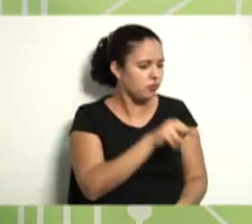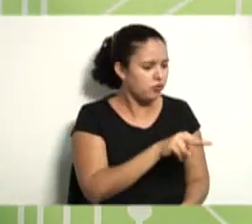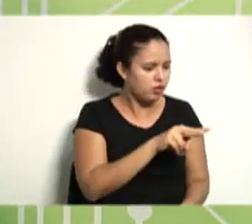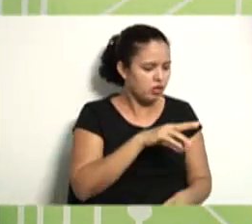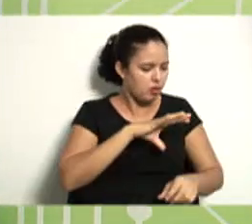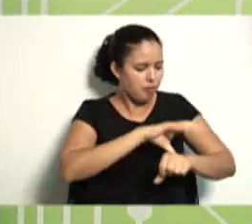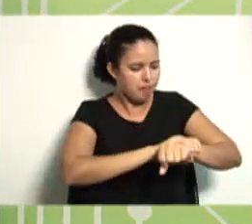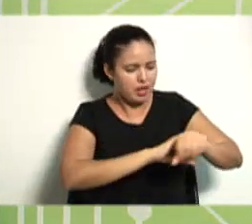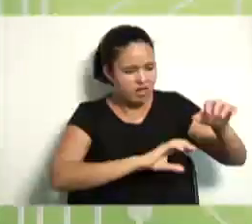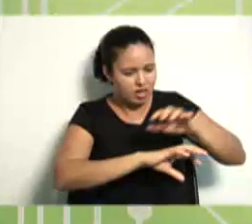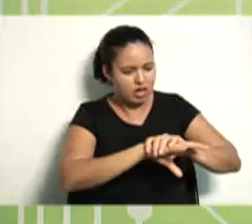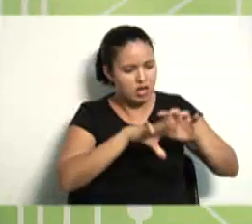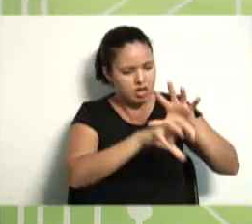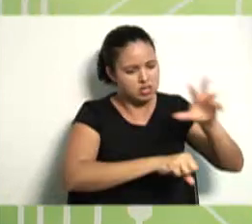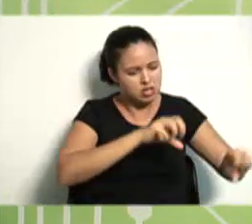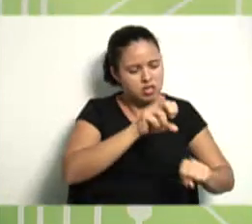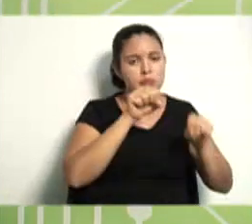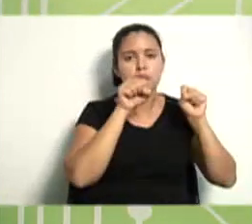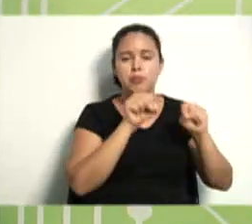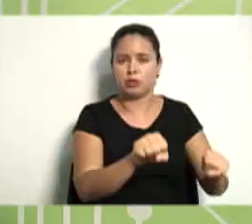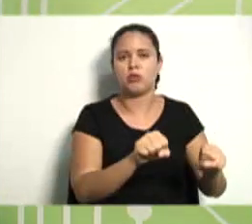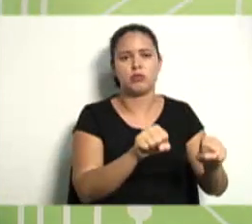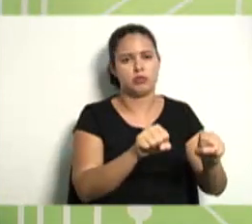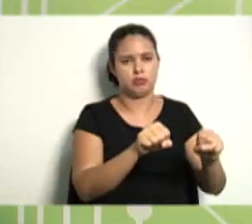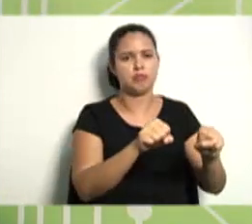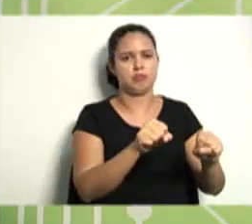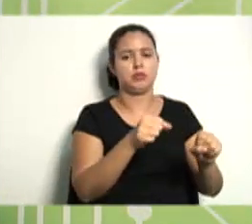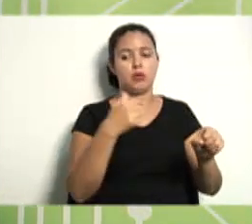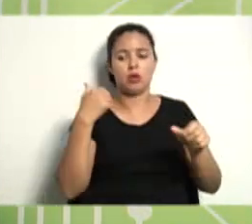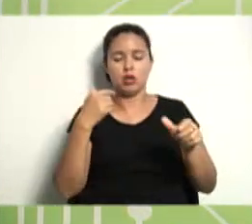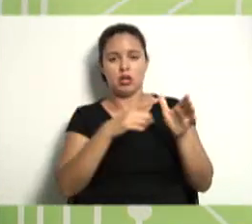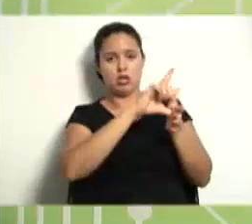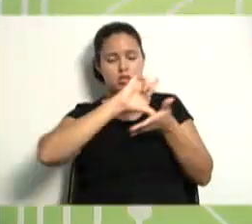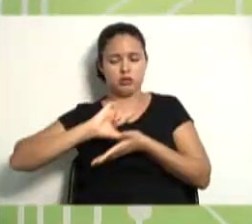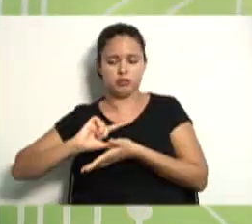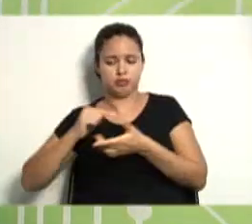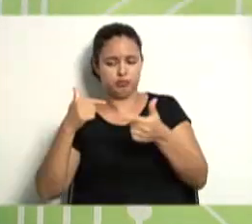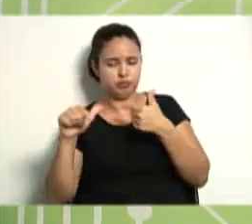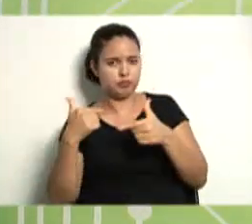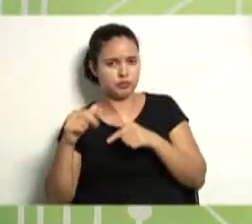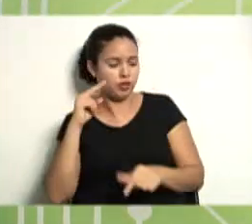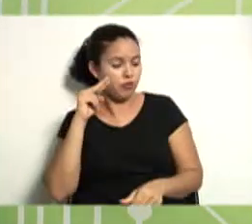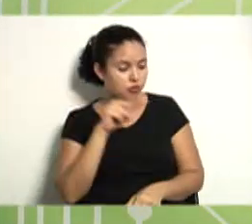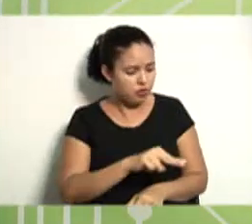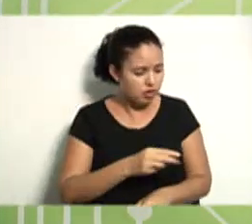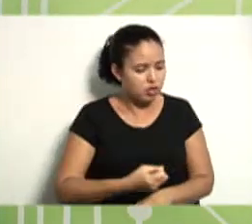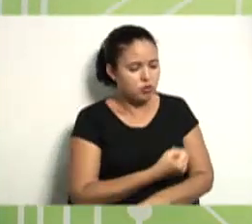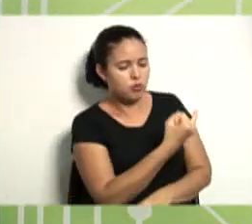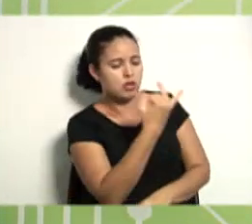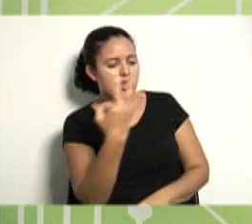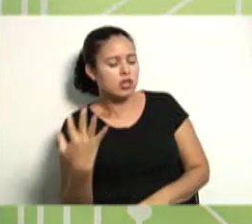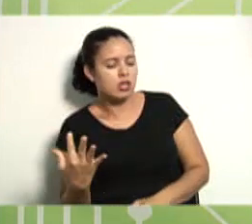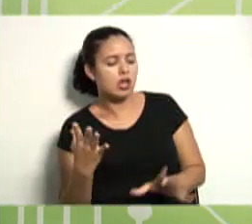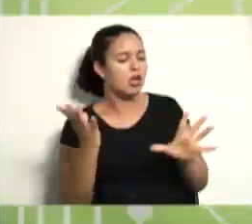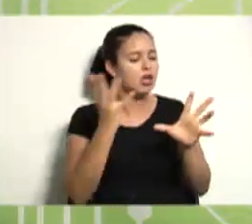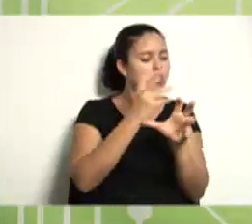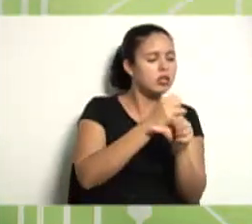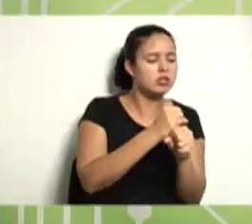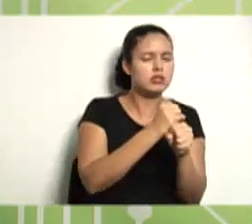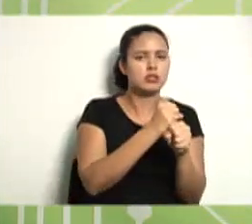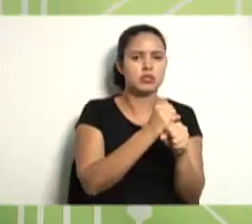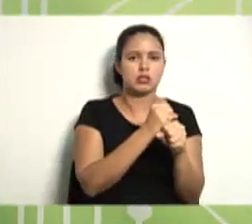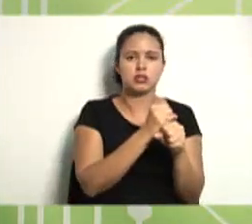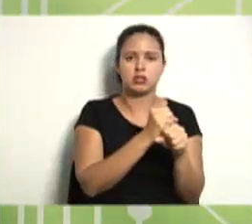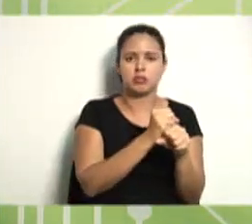O trabalho que foi realizado produziu algo que eu posso contar, que eu posso quantificar. Já o